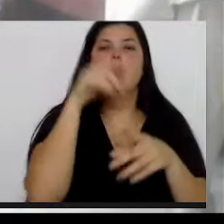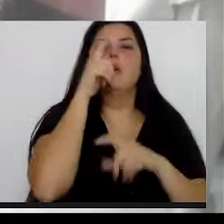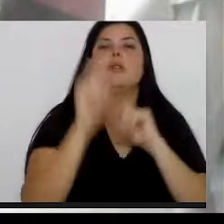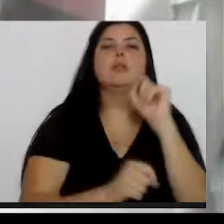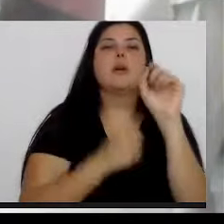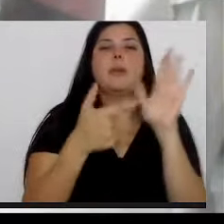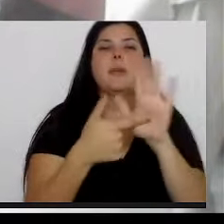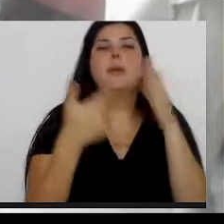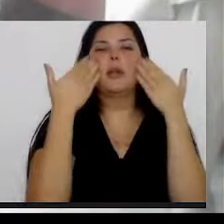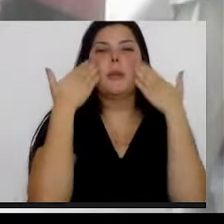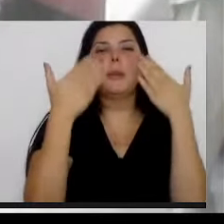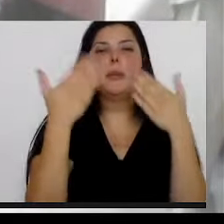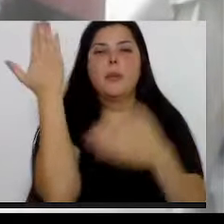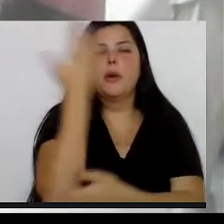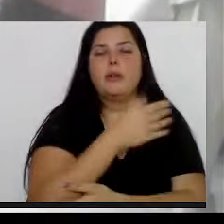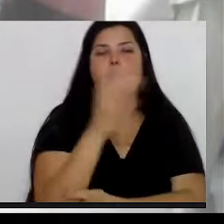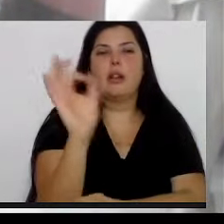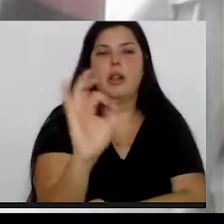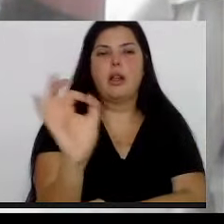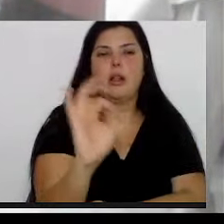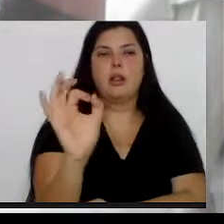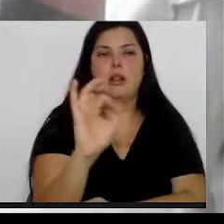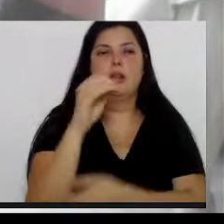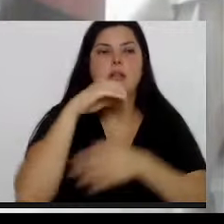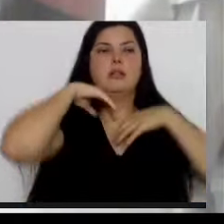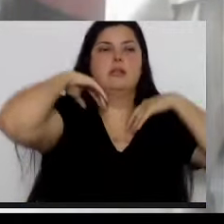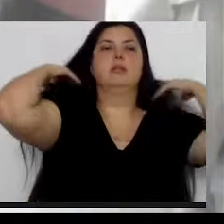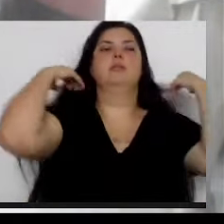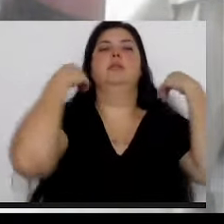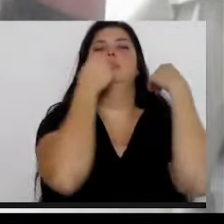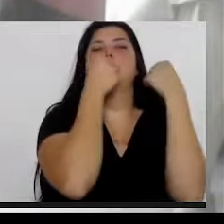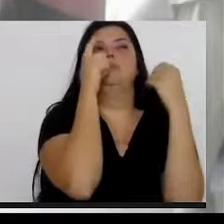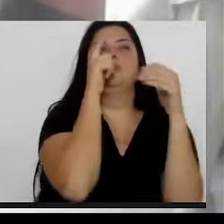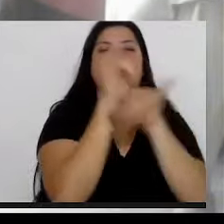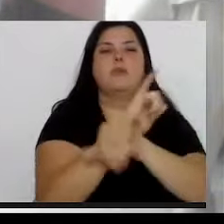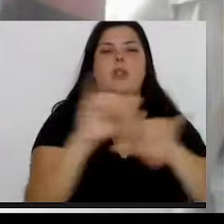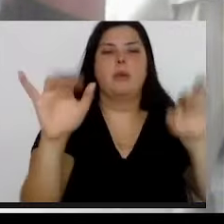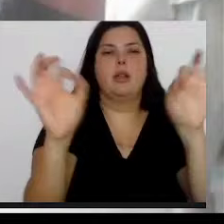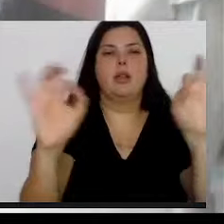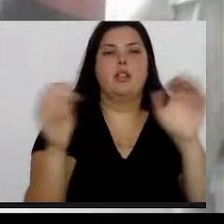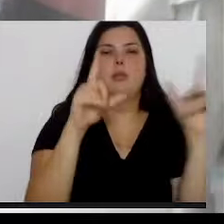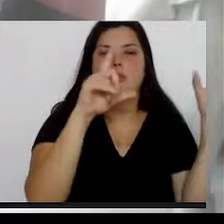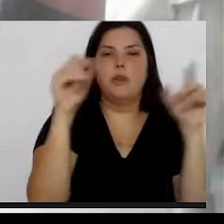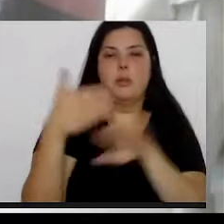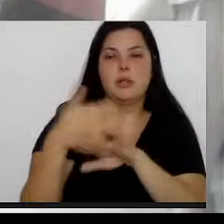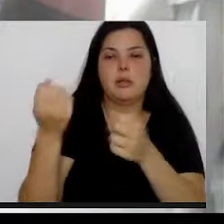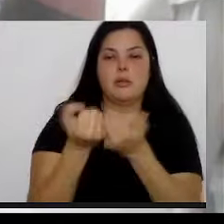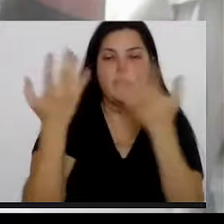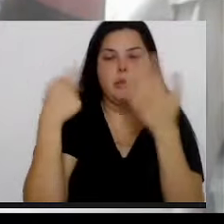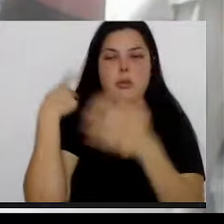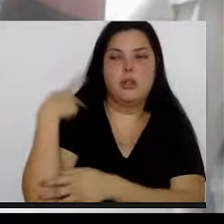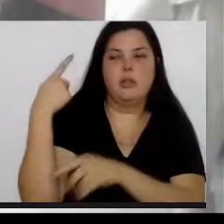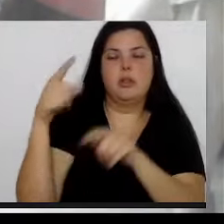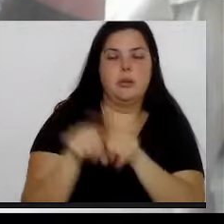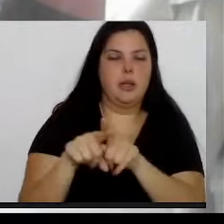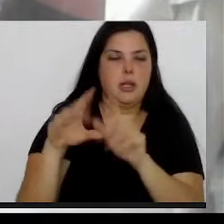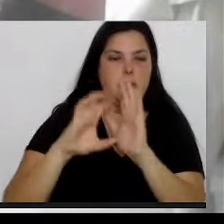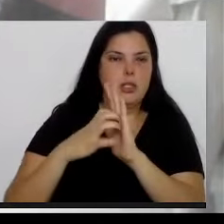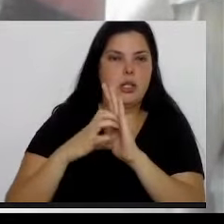elemento probatório apto a demonstrar algum ato de campanha, como foto e participações de eventos políticos por parte dos candidatos,